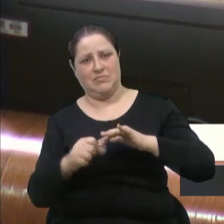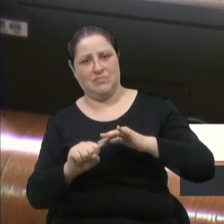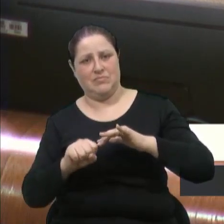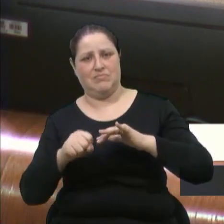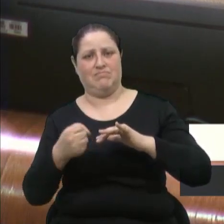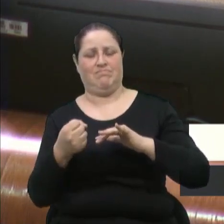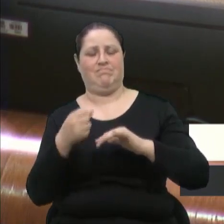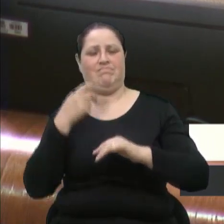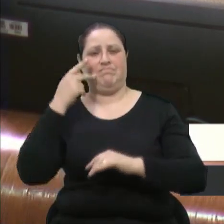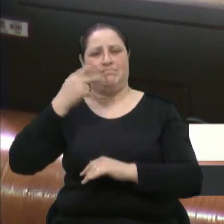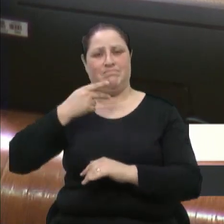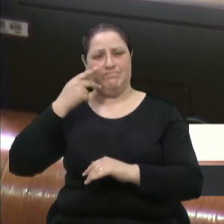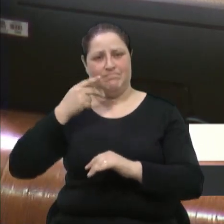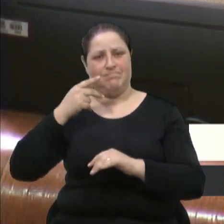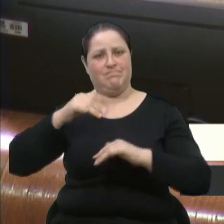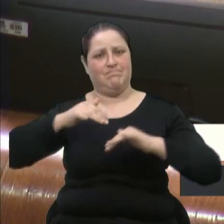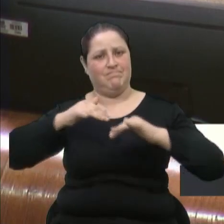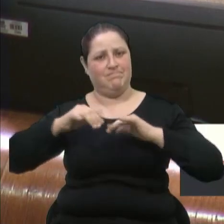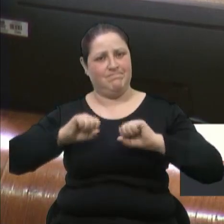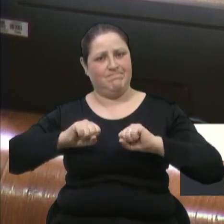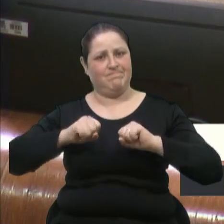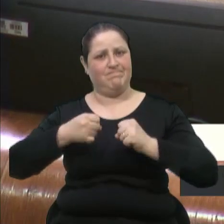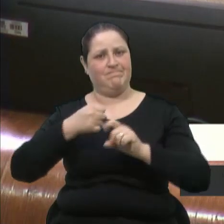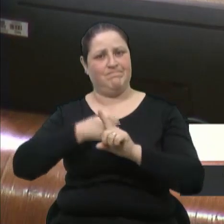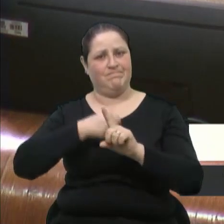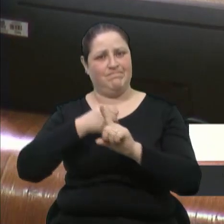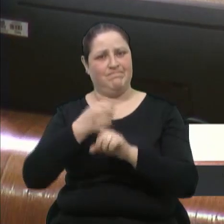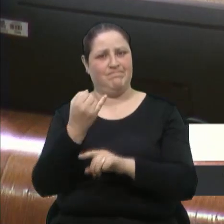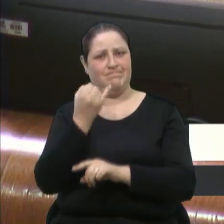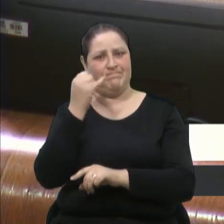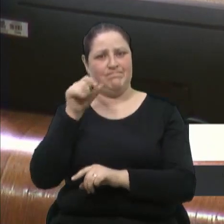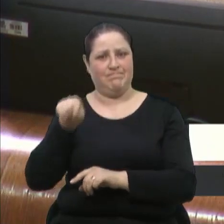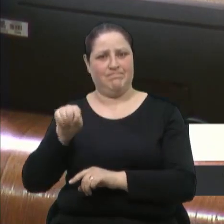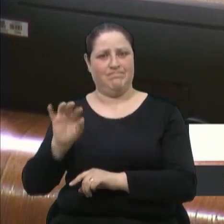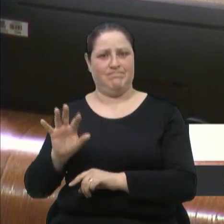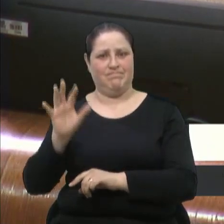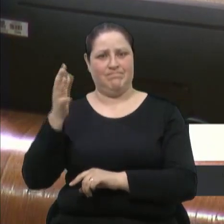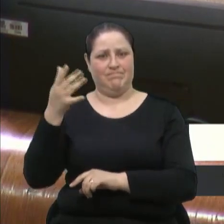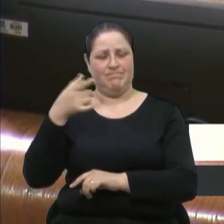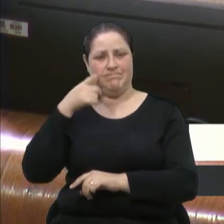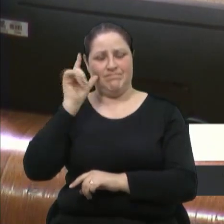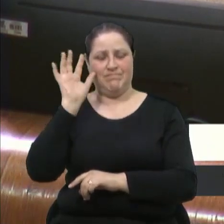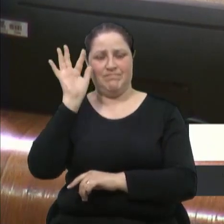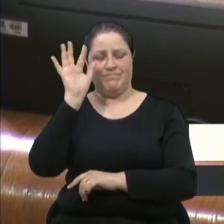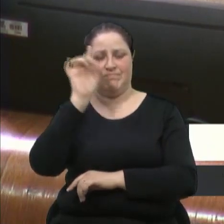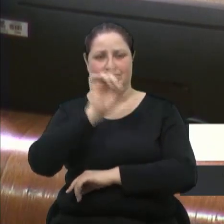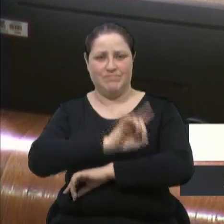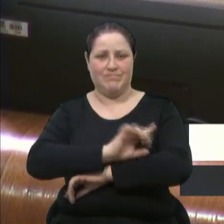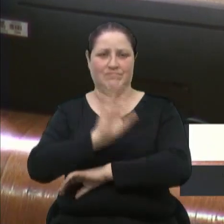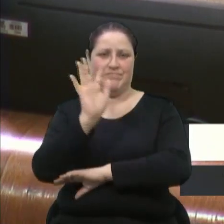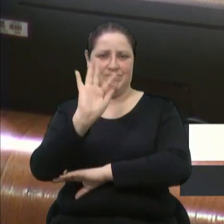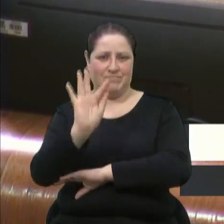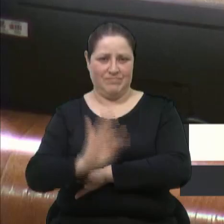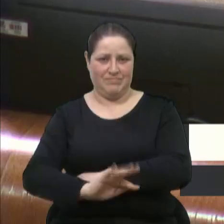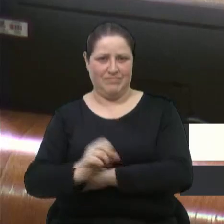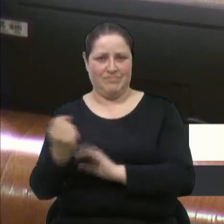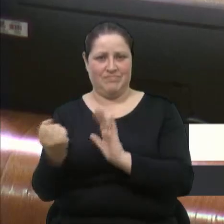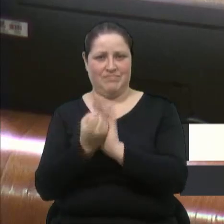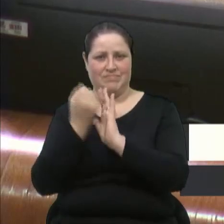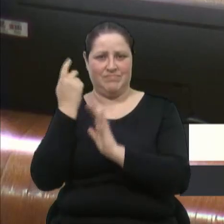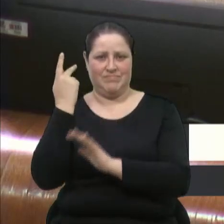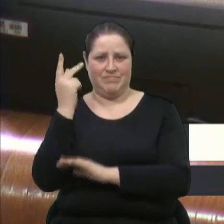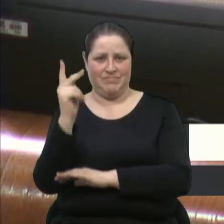políticas foi essencial para que isso acontecesse, né? Então, é um dia muito feliz, é um dia histórico. Ontem o Sandro